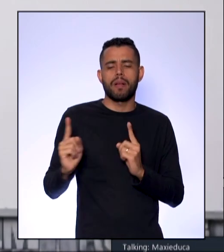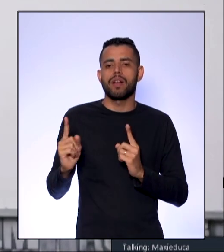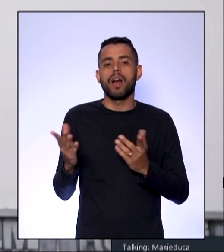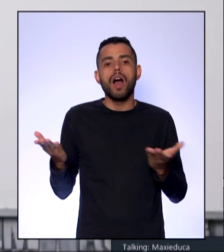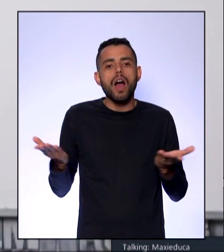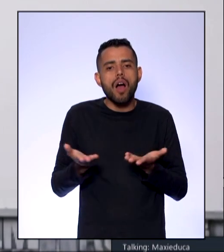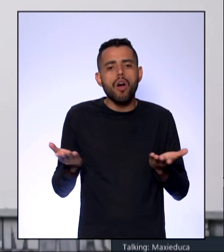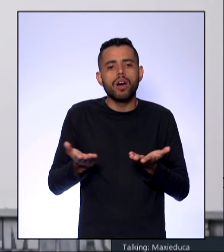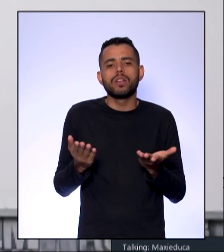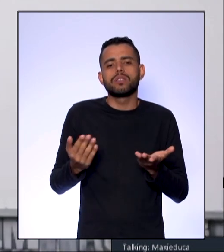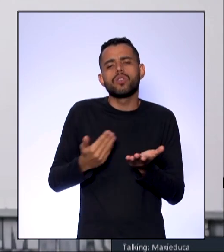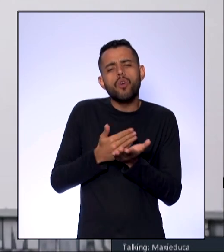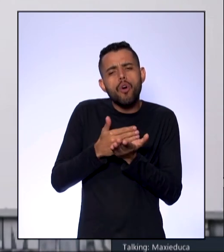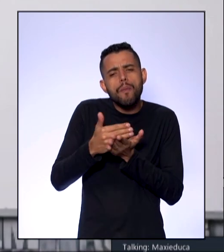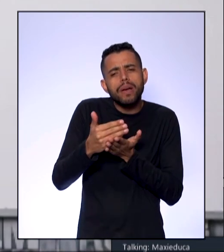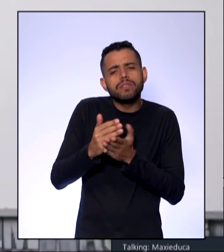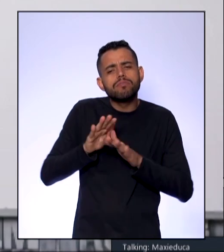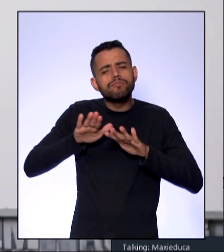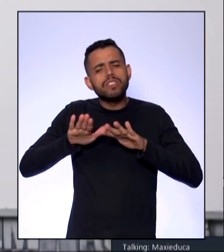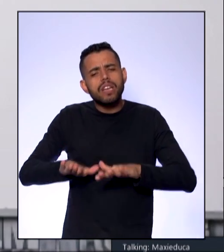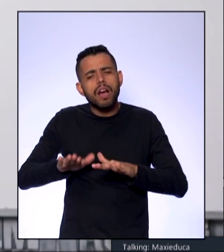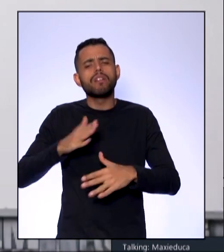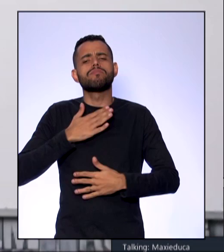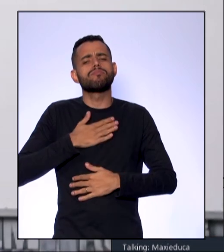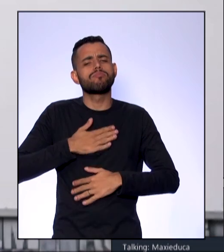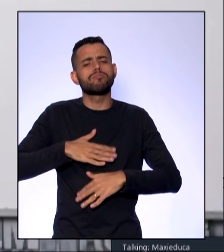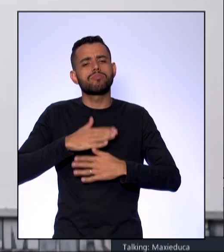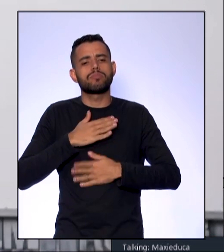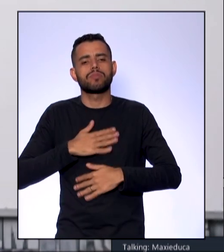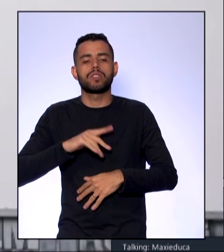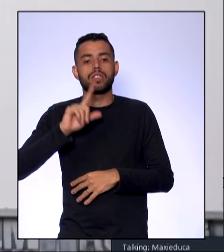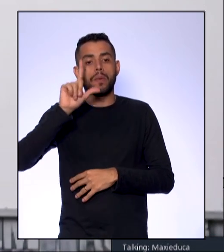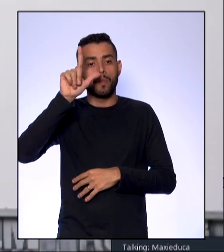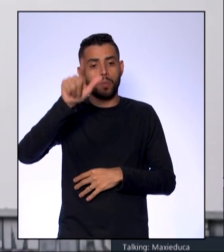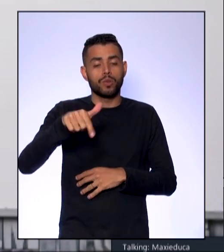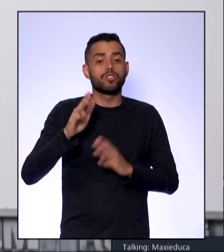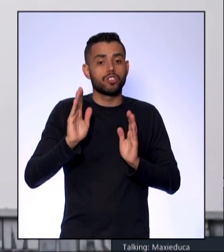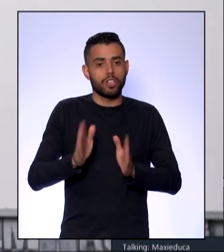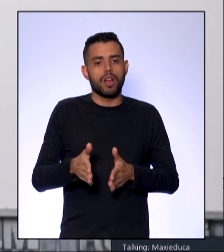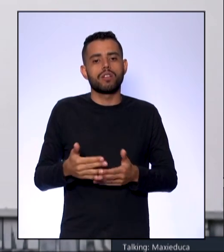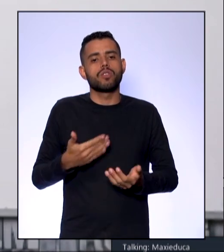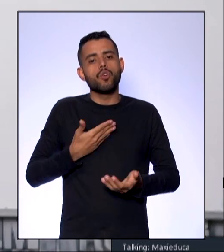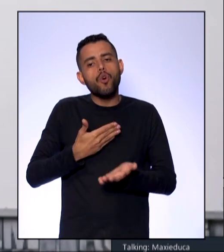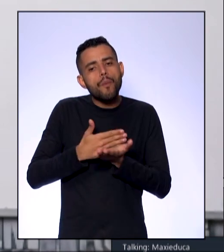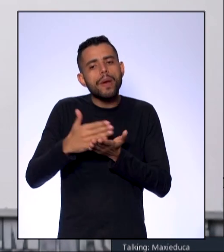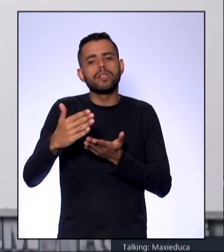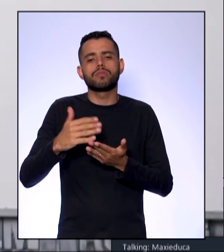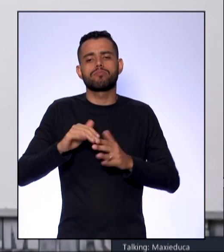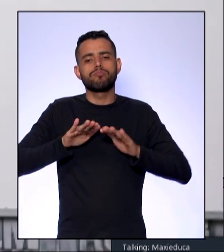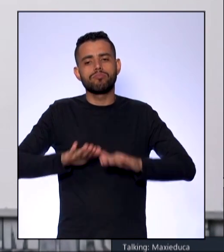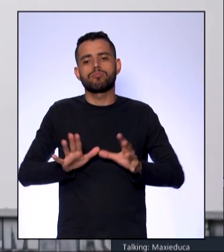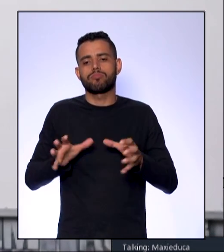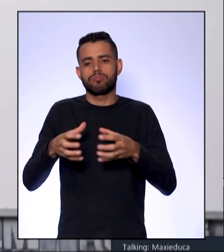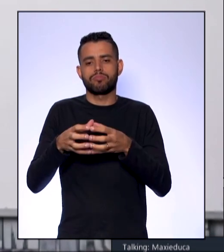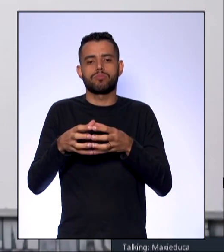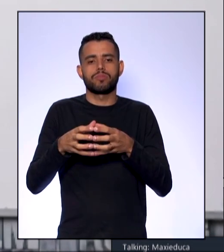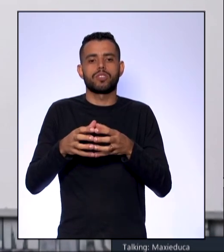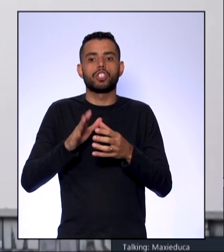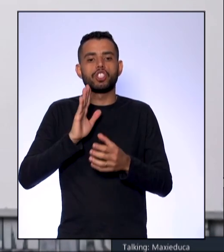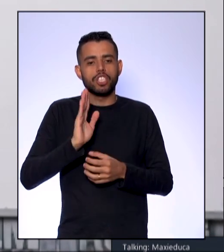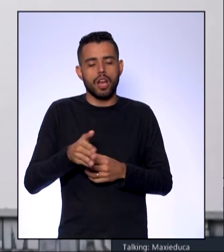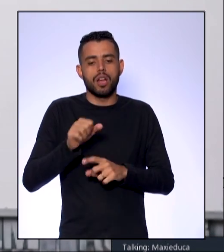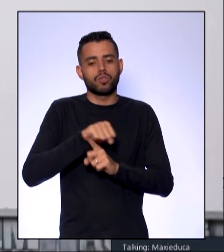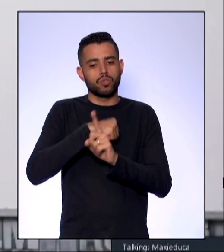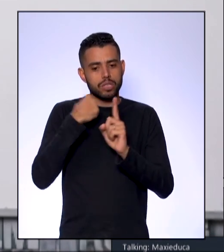neolítico, eu começo um processo de sedentarização, e na idade dos metais já estou sedentarizado, aí eu evoluí. A sociedade já vai começar a ganhar